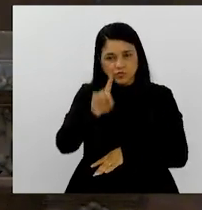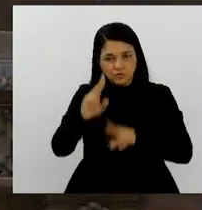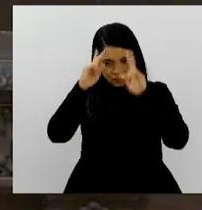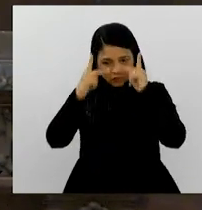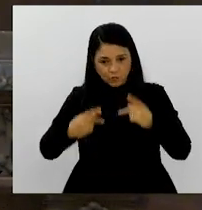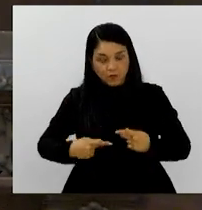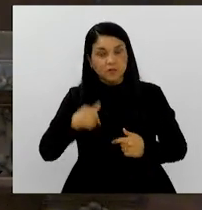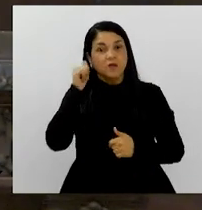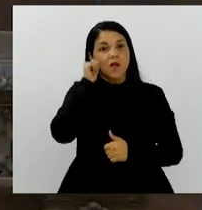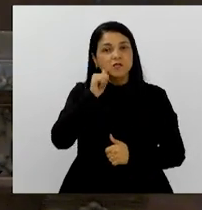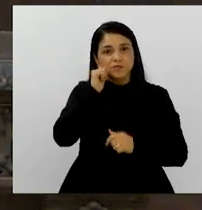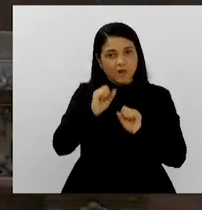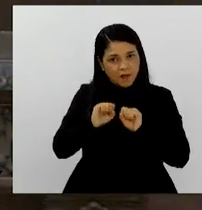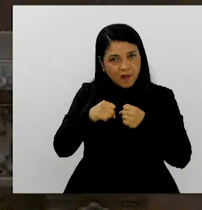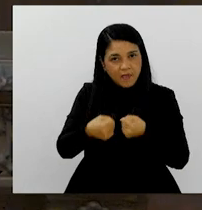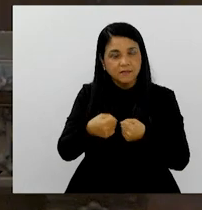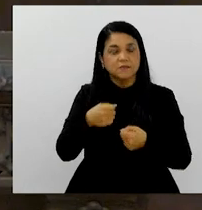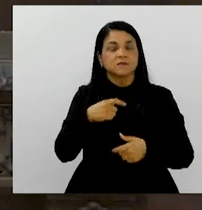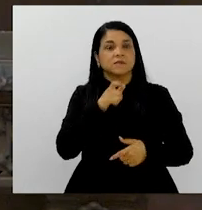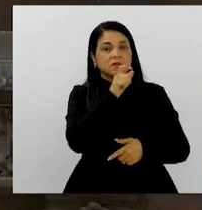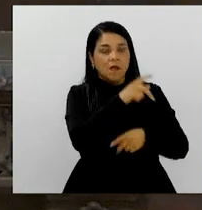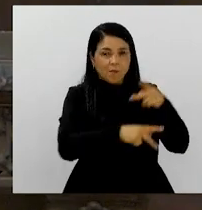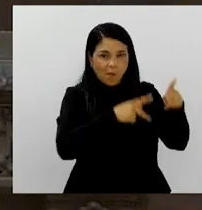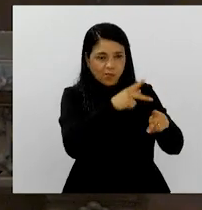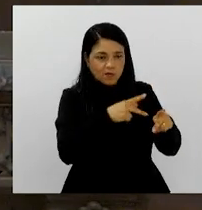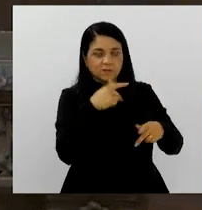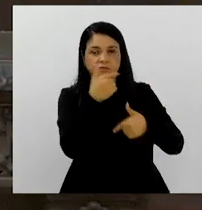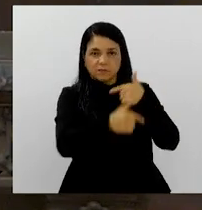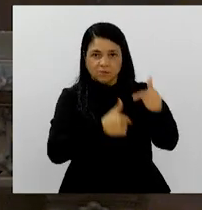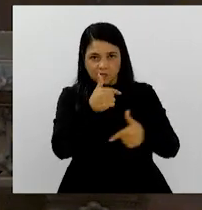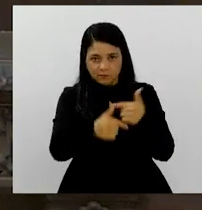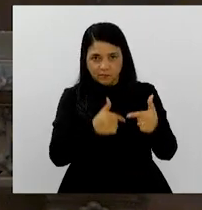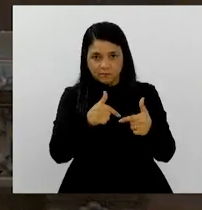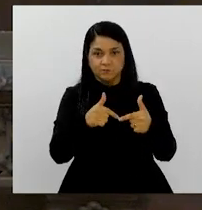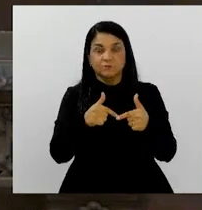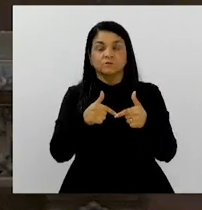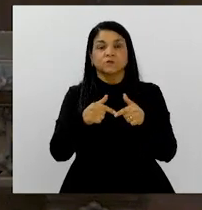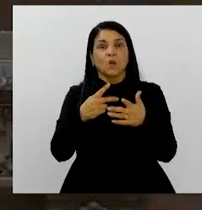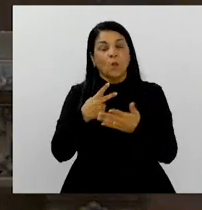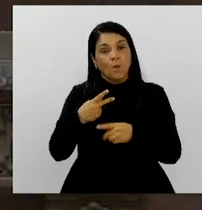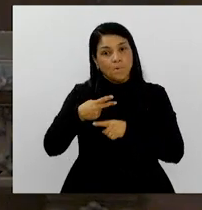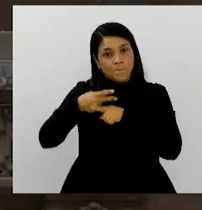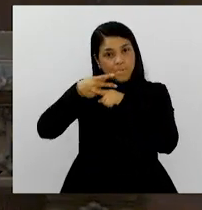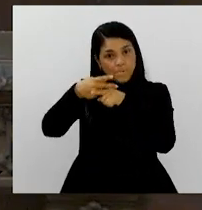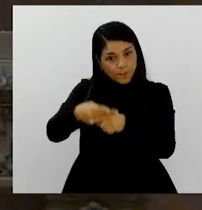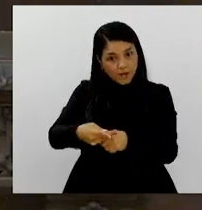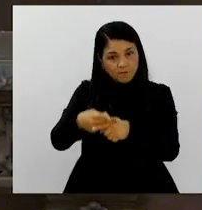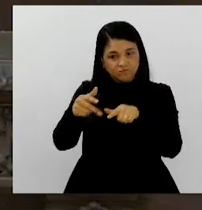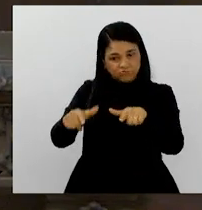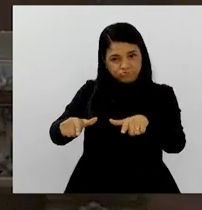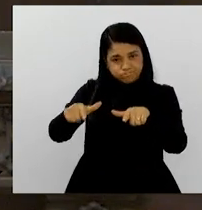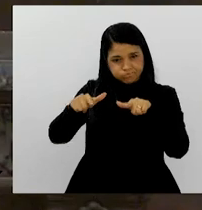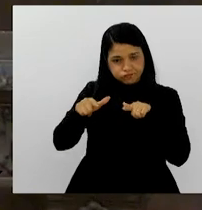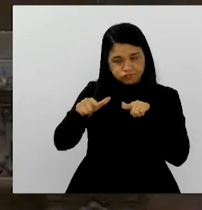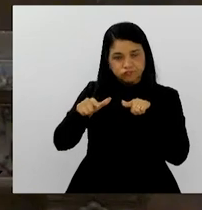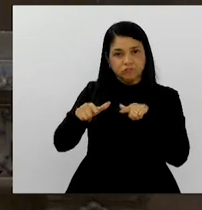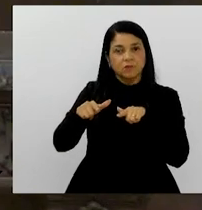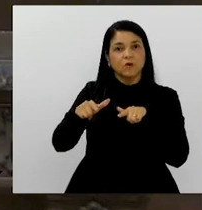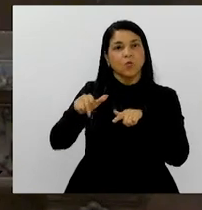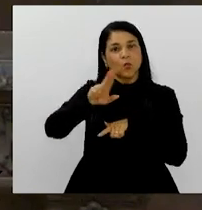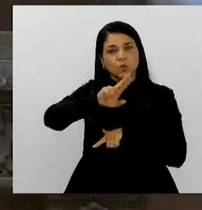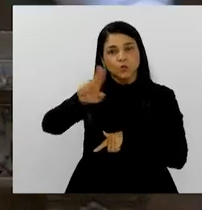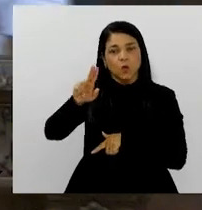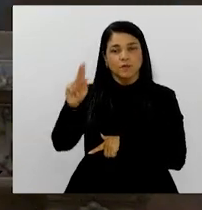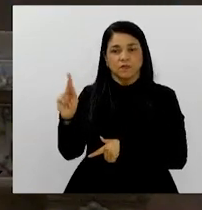os trabalhadores. Então, empunhar um prêmio, né, da envergadura e do tamanho da